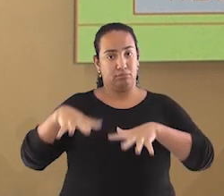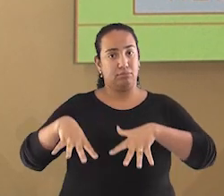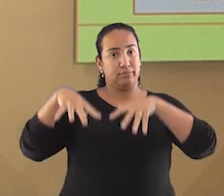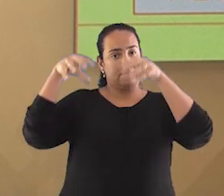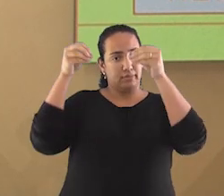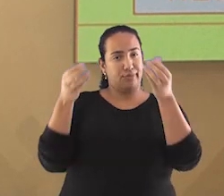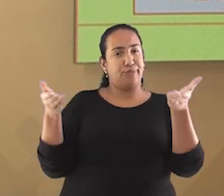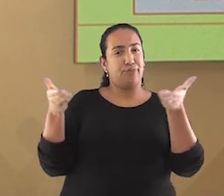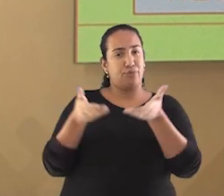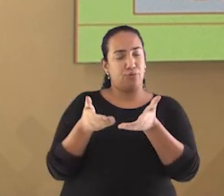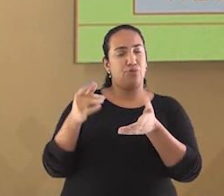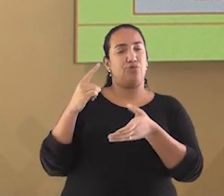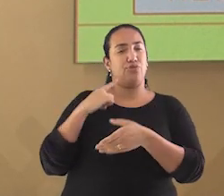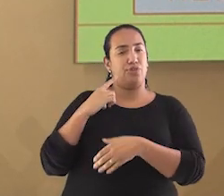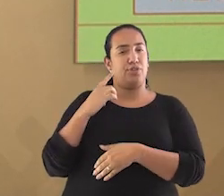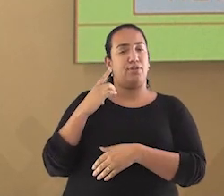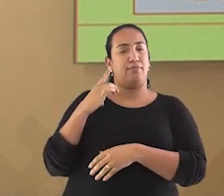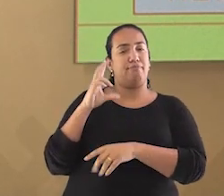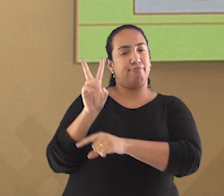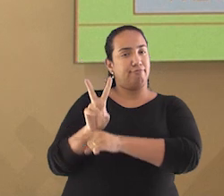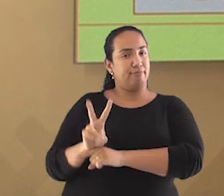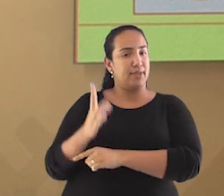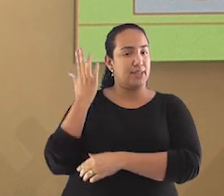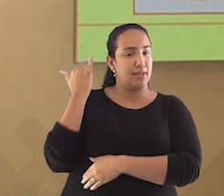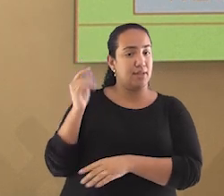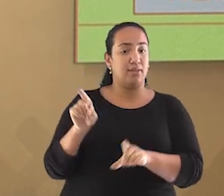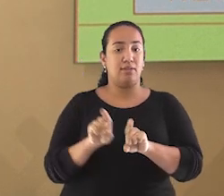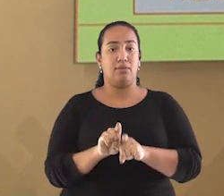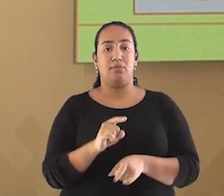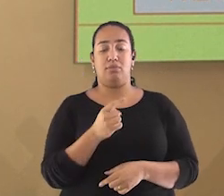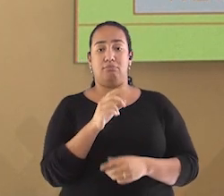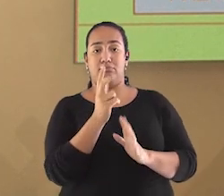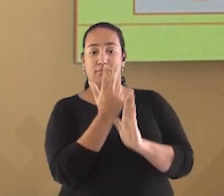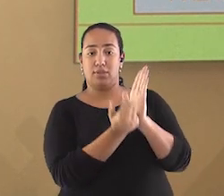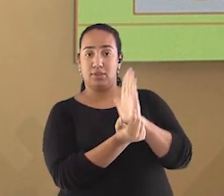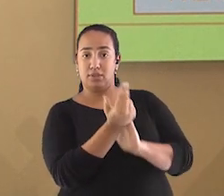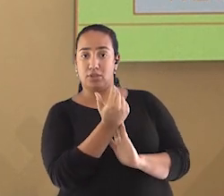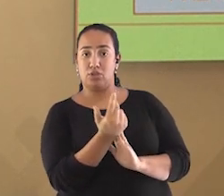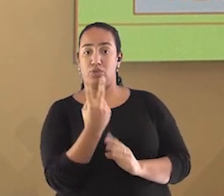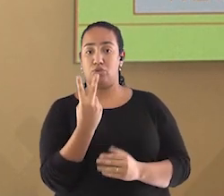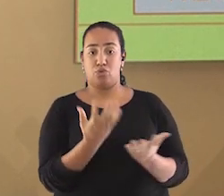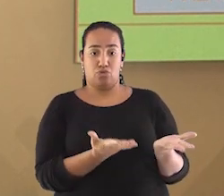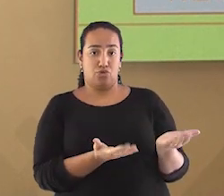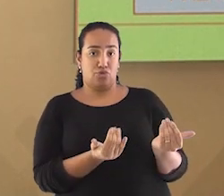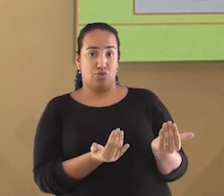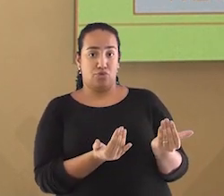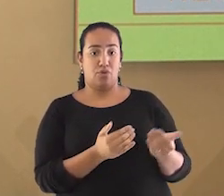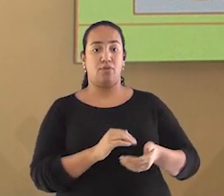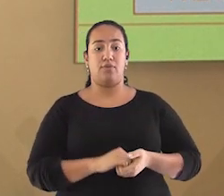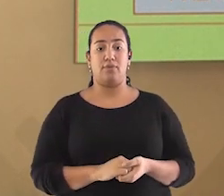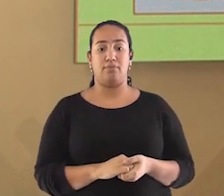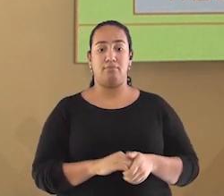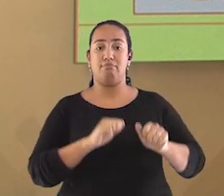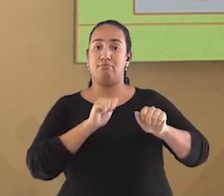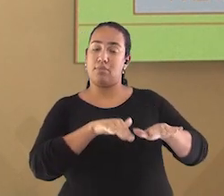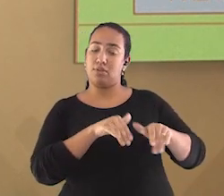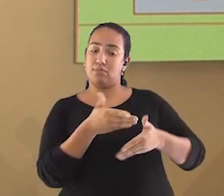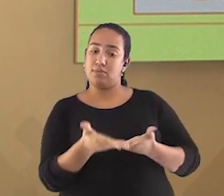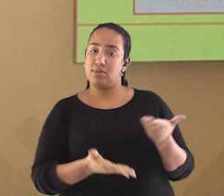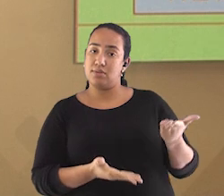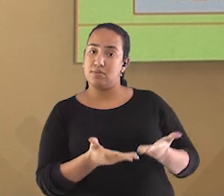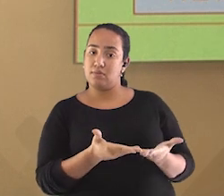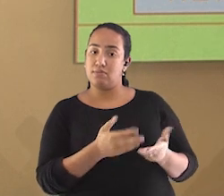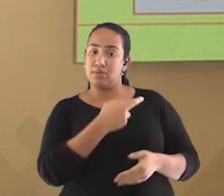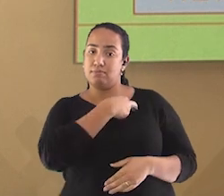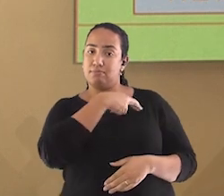perceber ali em alguns restos e a vestimenta de dois jovens vestidos para uma cerimônia muito importante, como estamos vendo aqui. E servindo aí